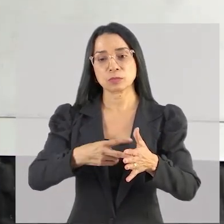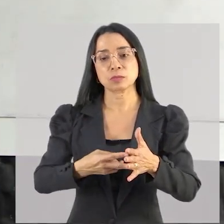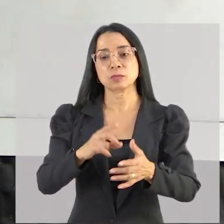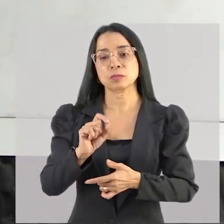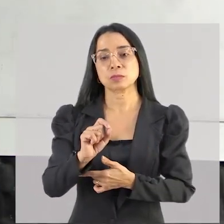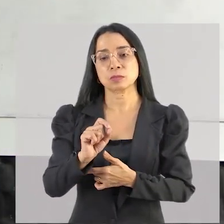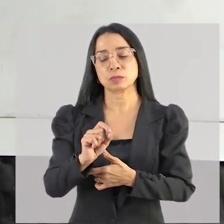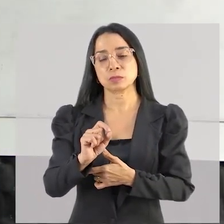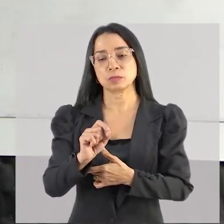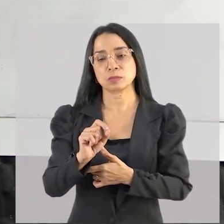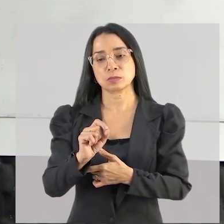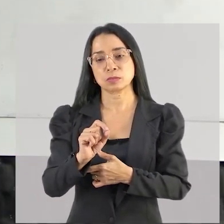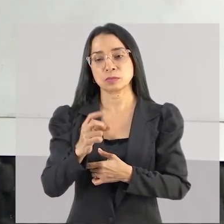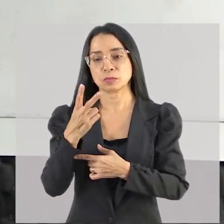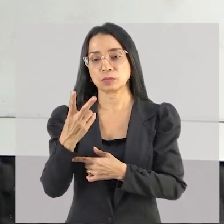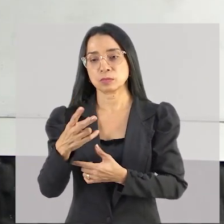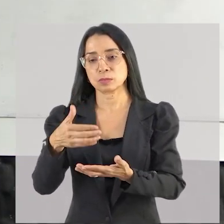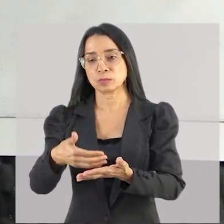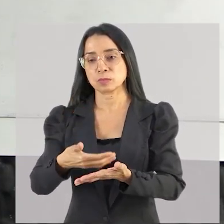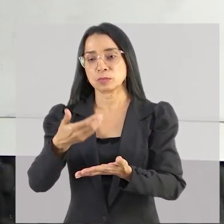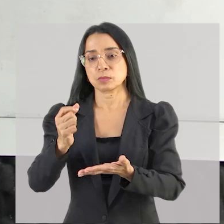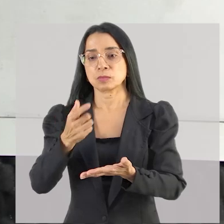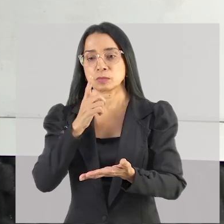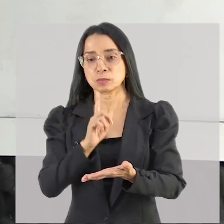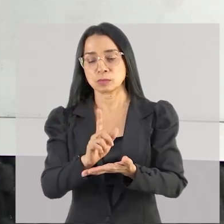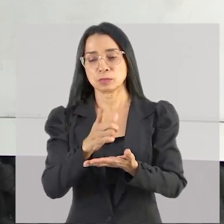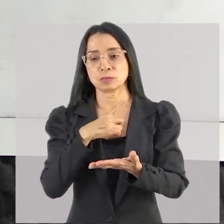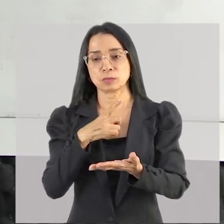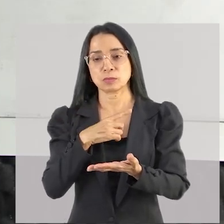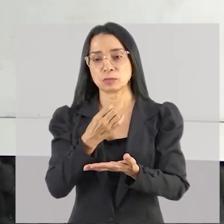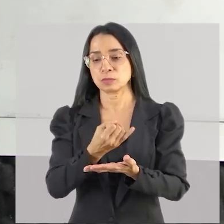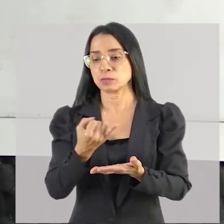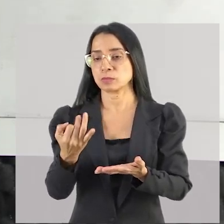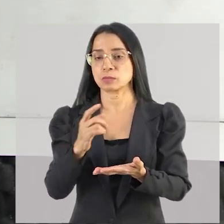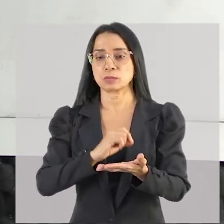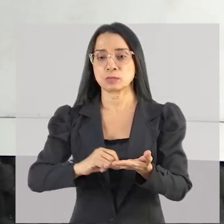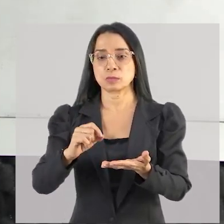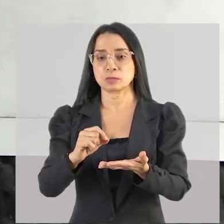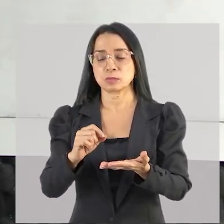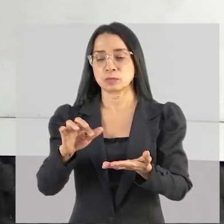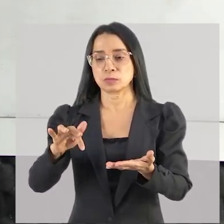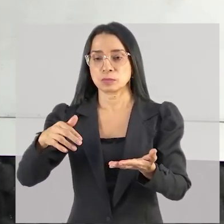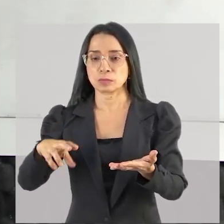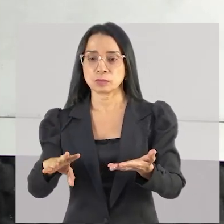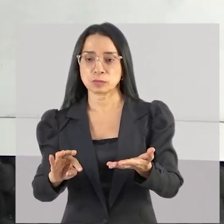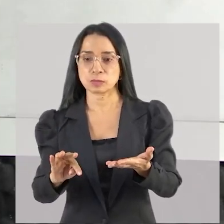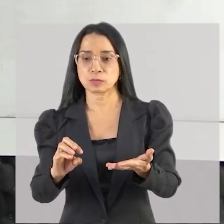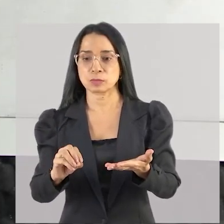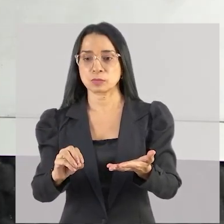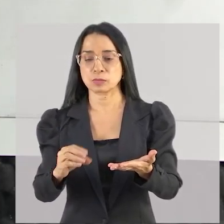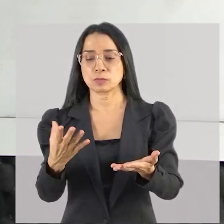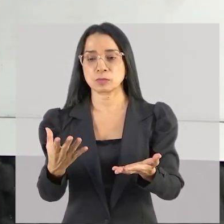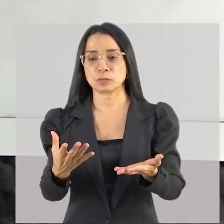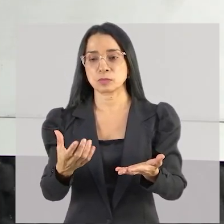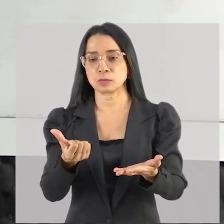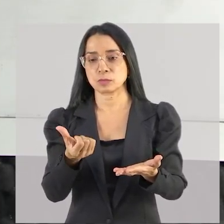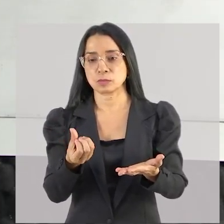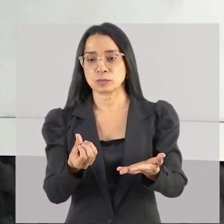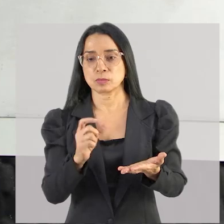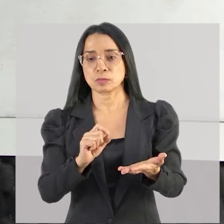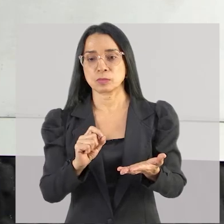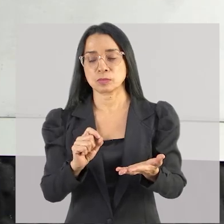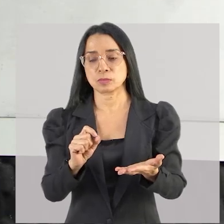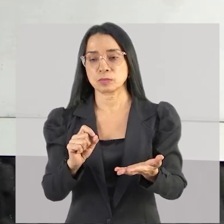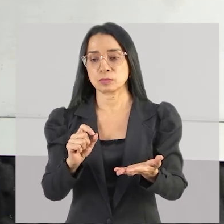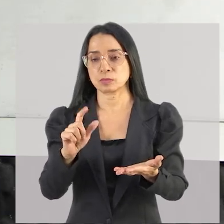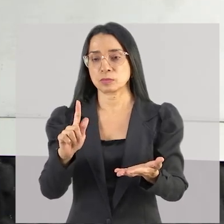significa aqui? Que com 2 colheres eu consigo obter quanto de fermento biológico? 16, tá? 16